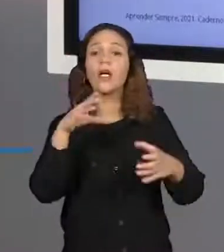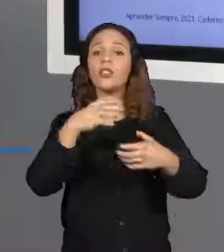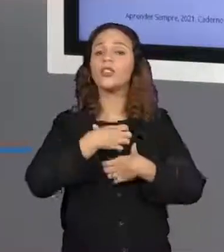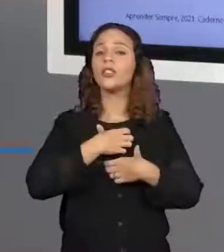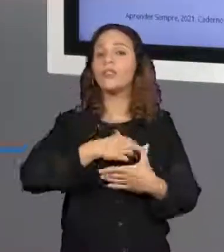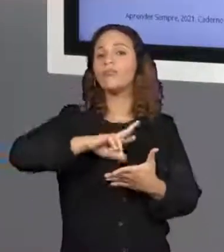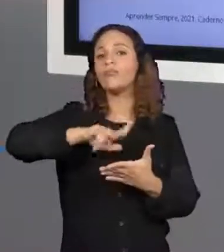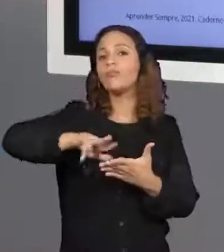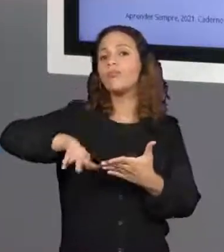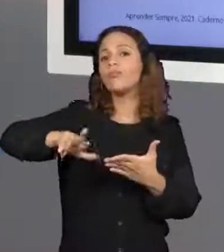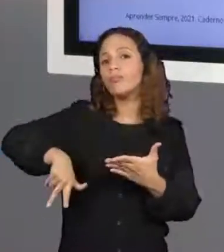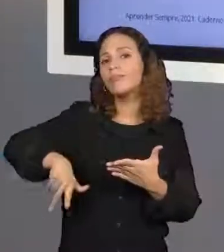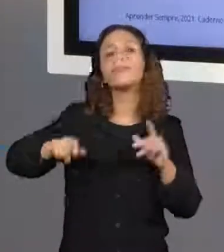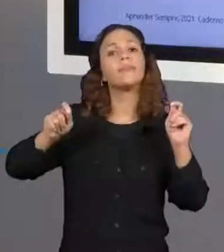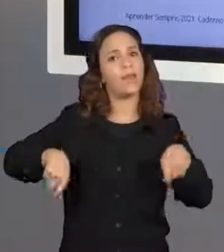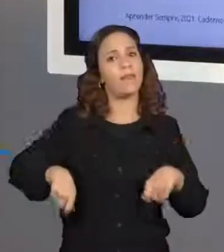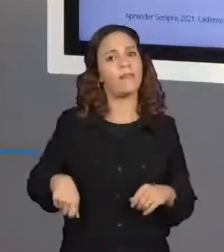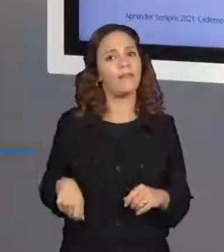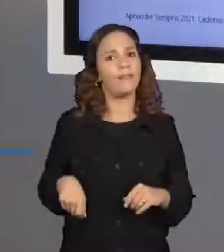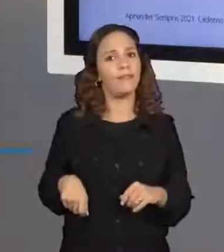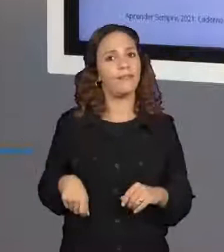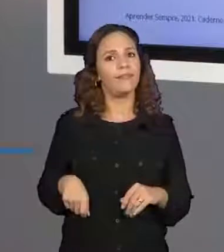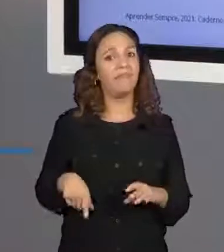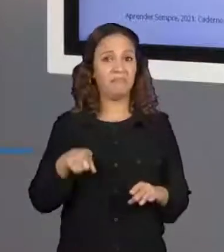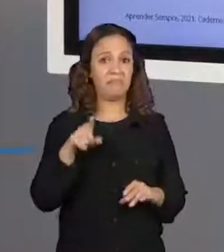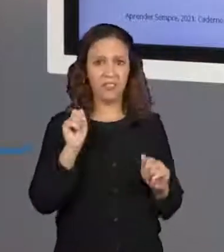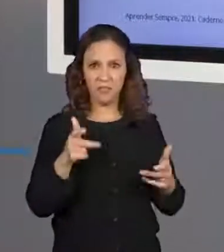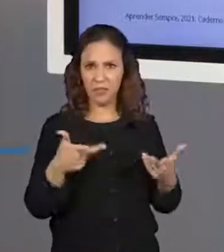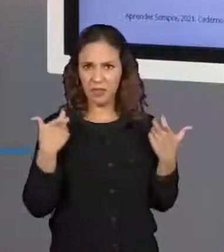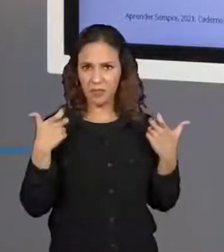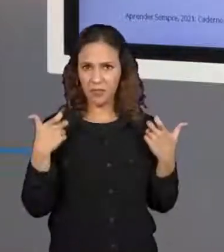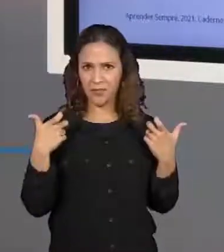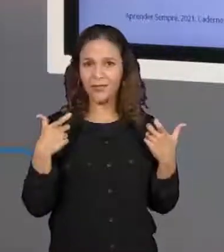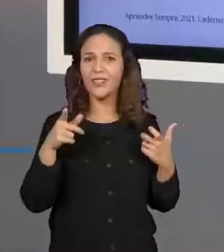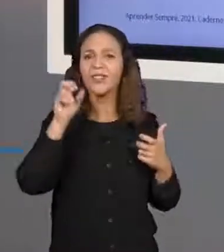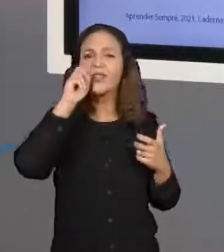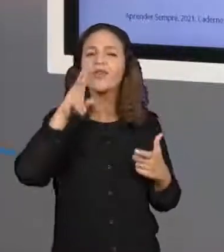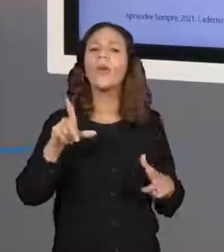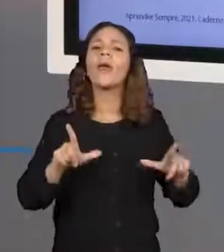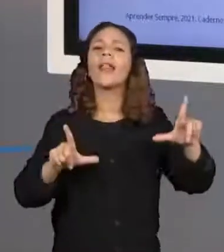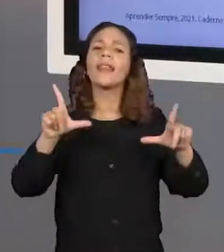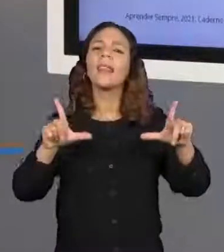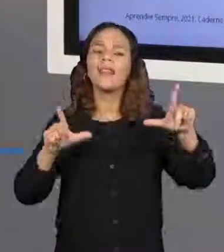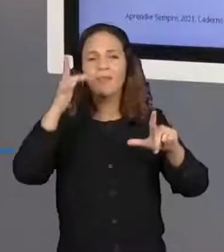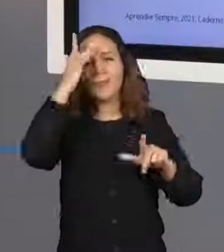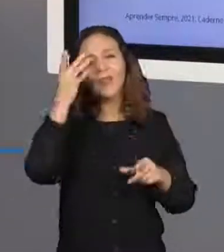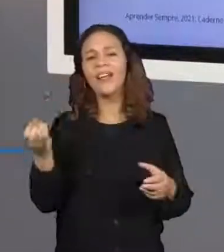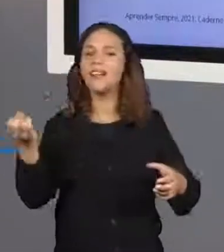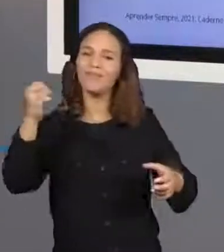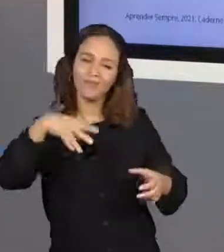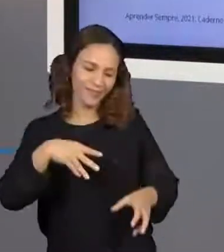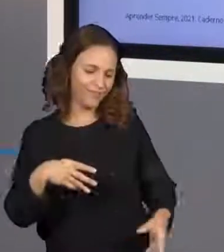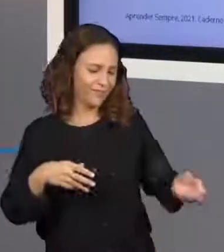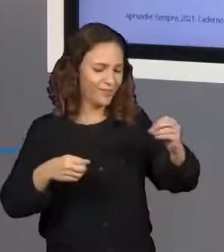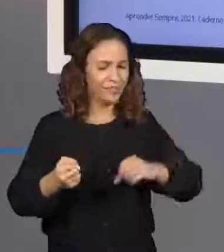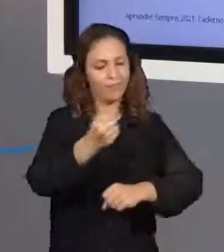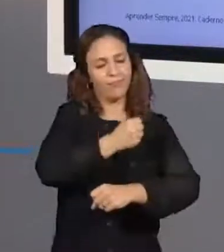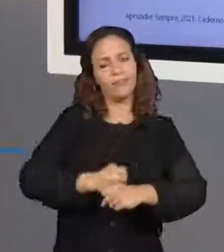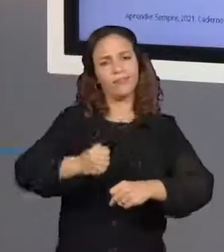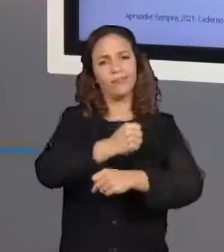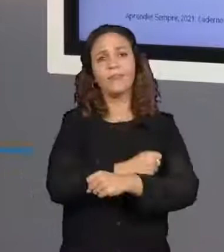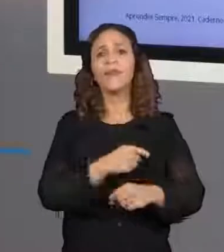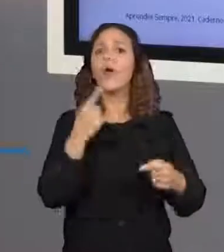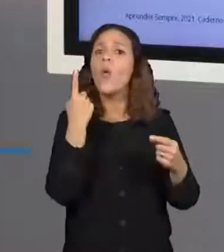com ingredientes diferentes. Eu acho que vocês já devem ter visto esses programas de culinária, que às vezes um mesmo ingrediente você